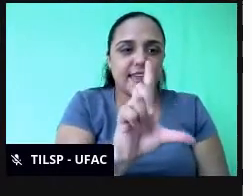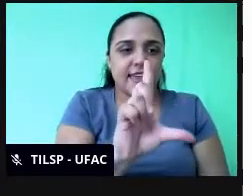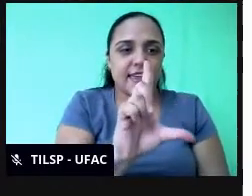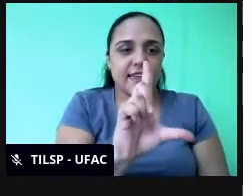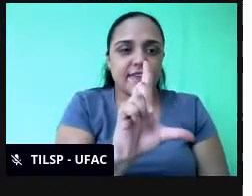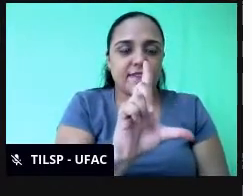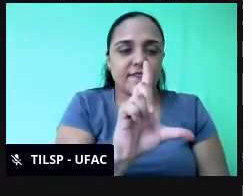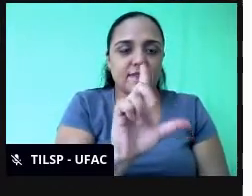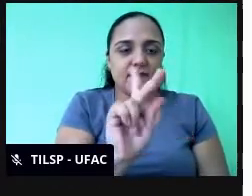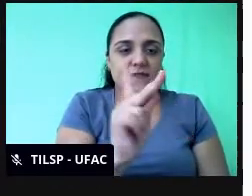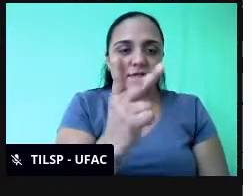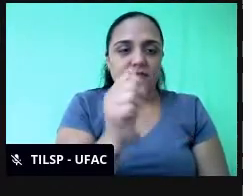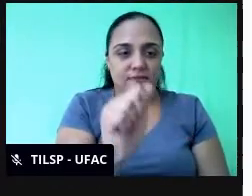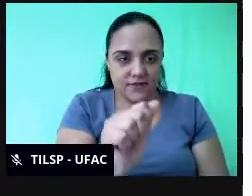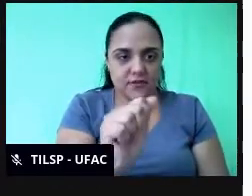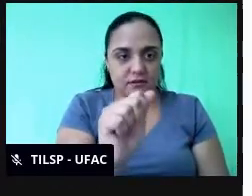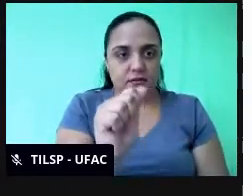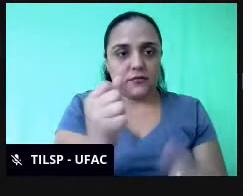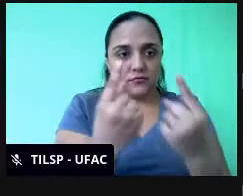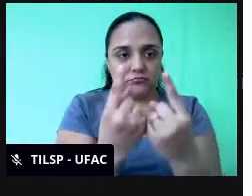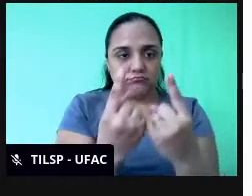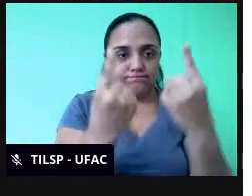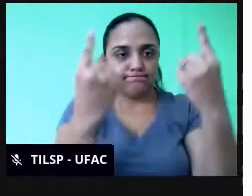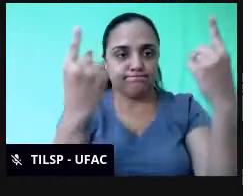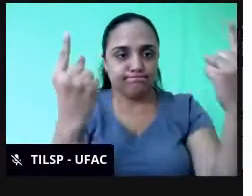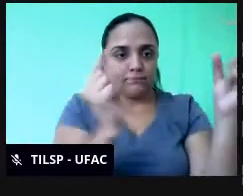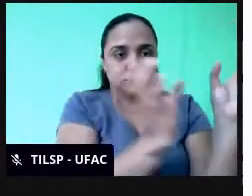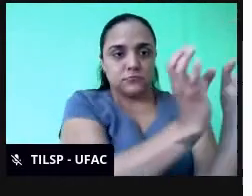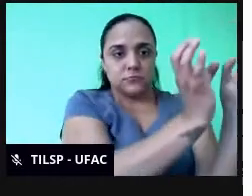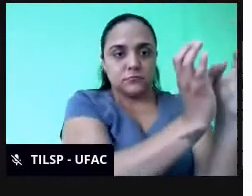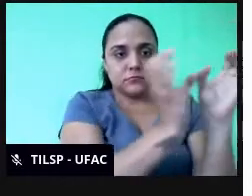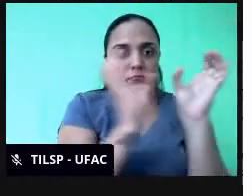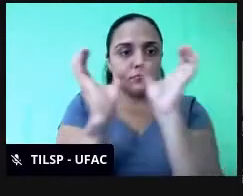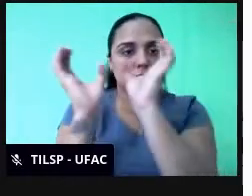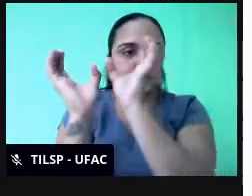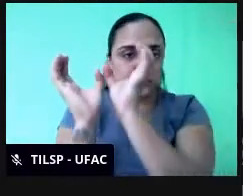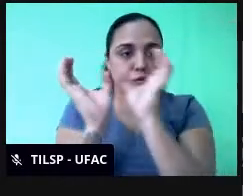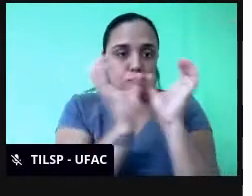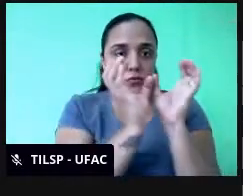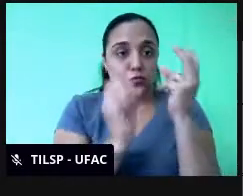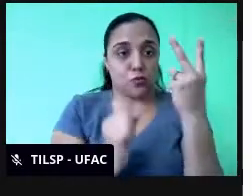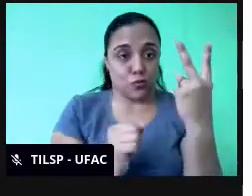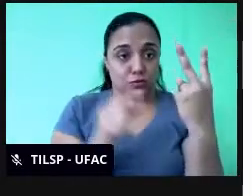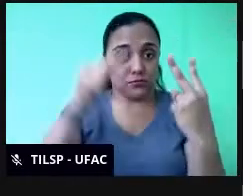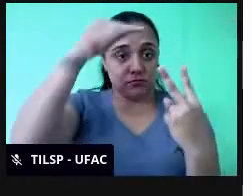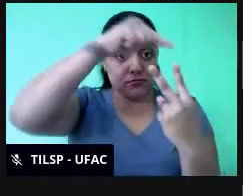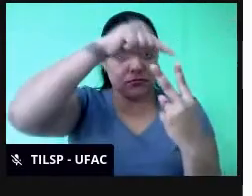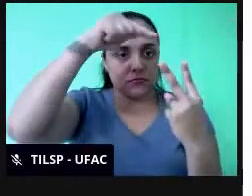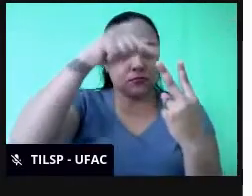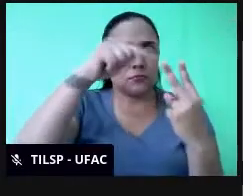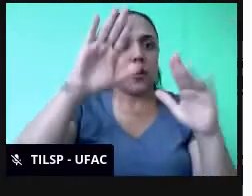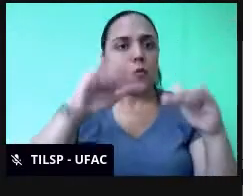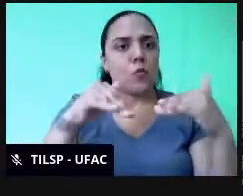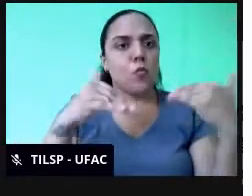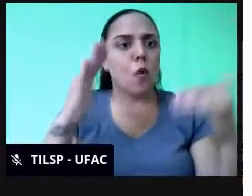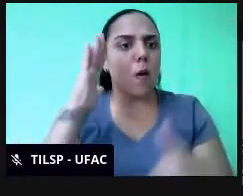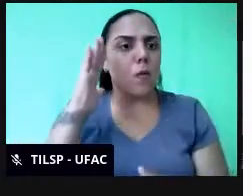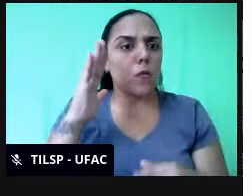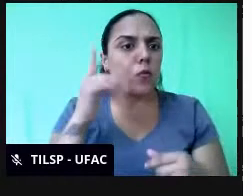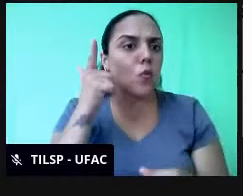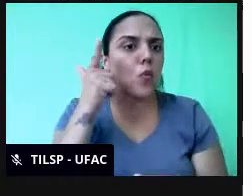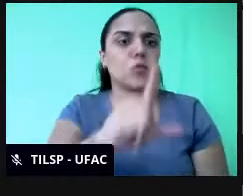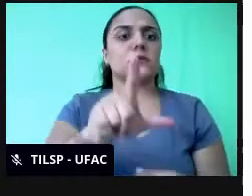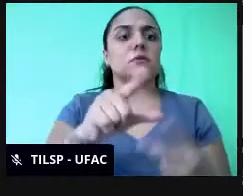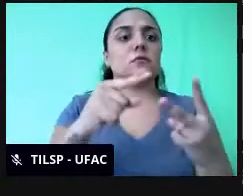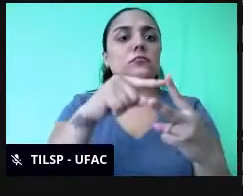da proteína da ervilha com o efeito do whey. Qual que estimula uma maior síntese proteica? Quais indivíduos que ganharam mais massa